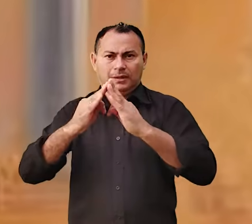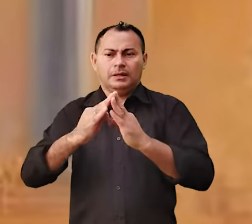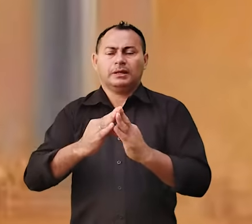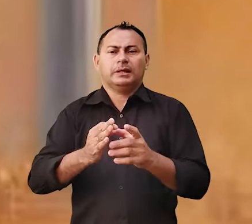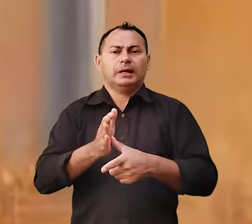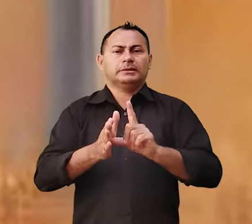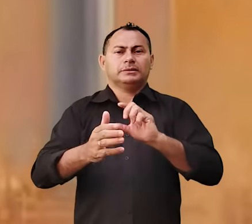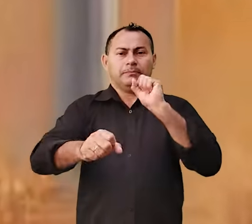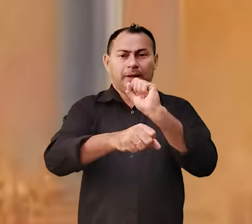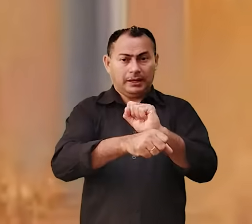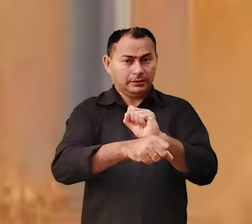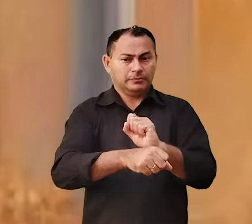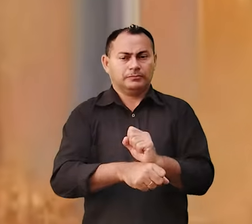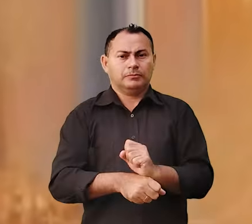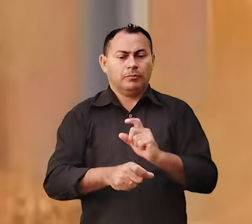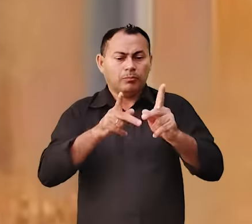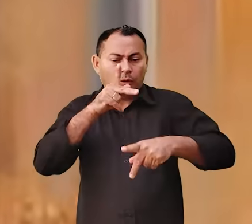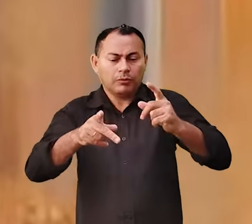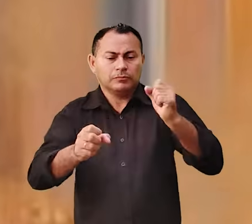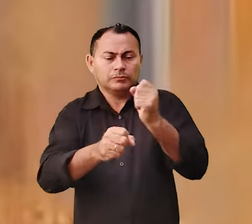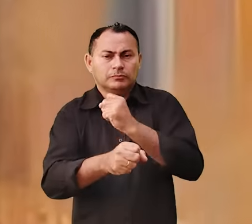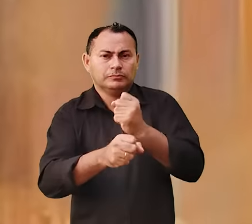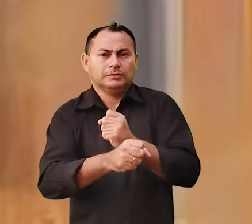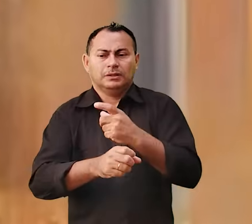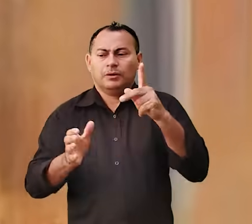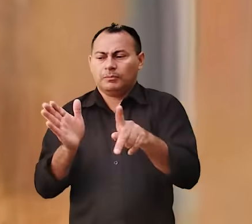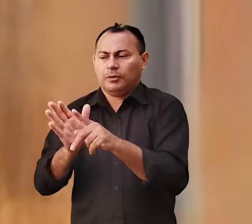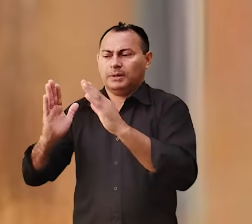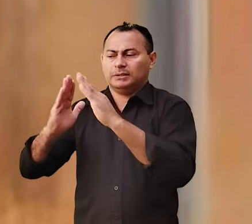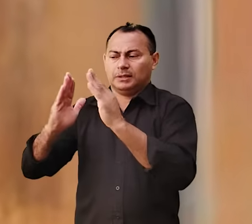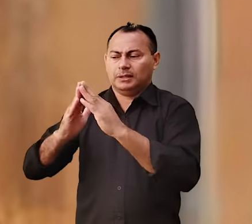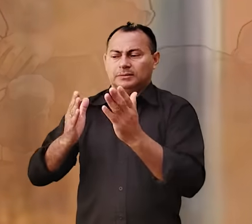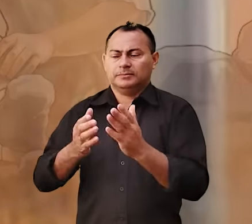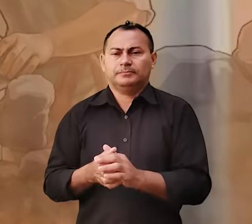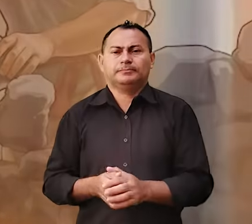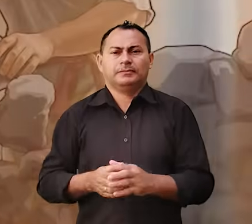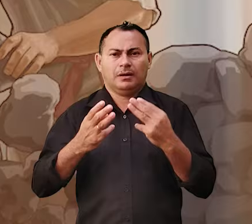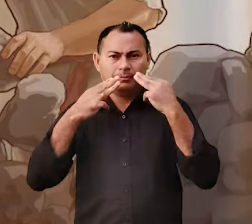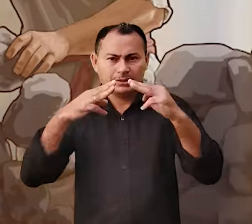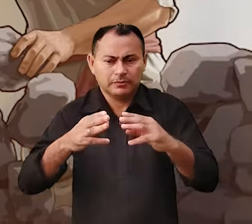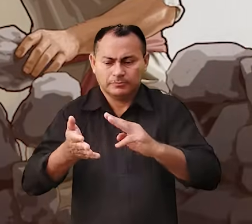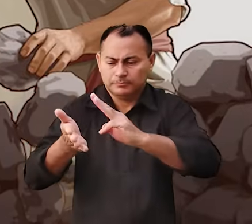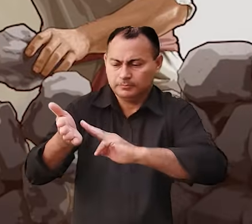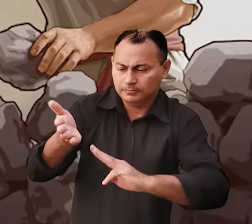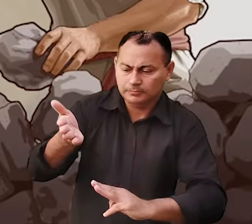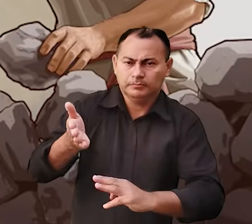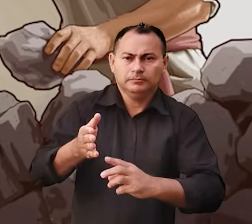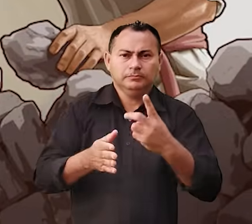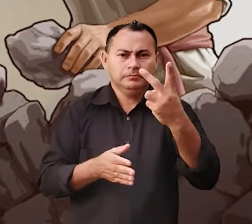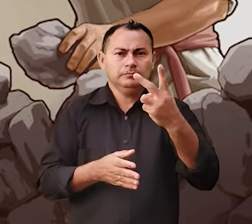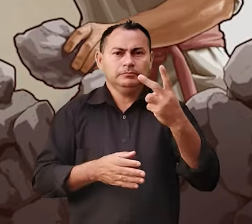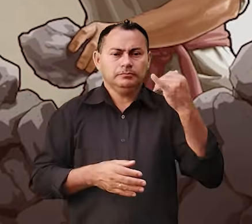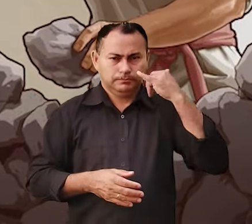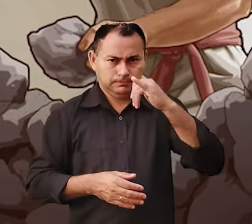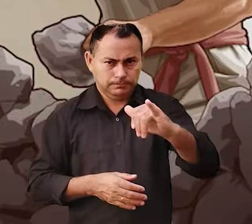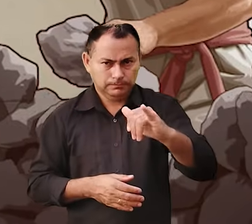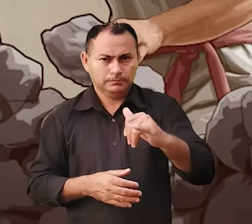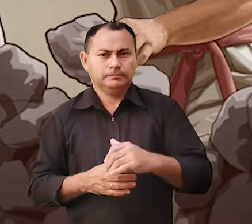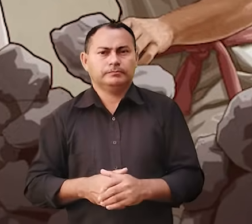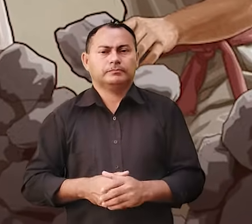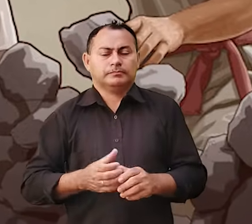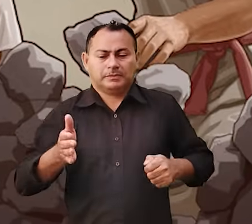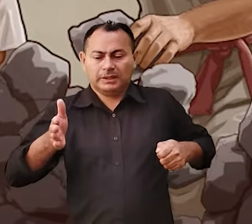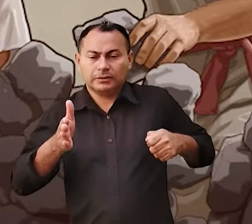templo, que tinha sido interrompida. O povo estava construindo suas próprias casas. A missão e a mensagem desses 2